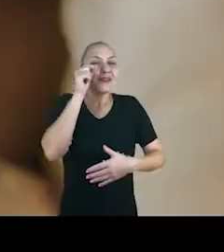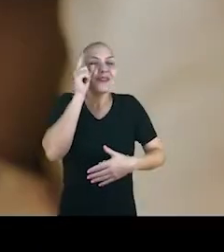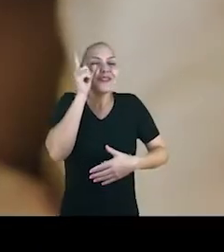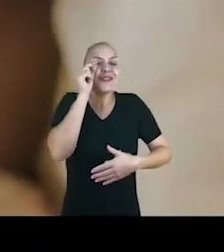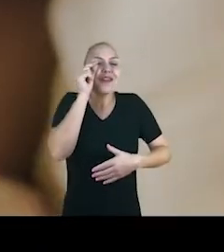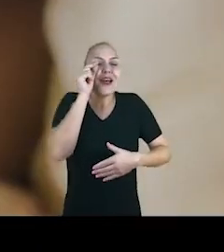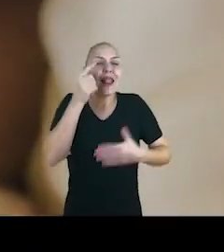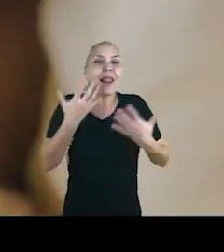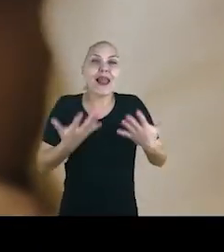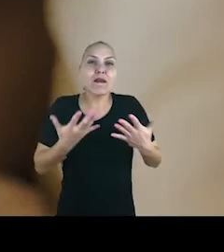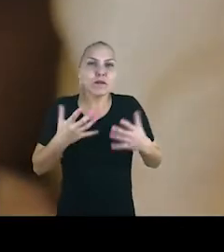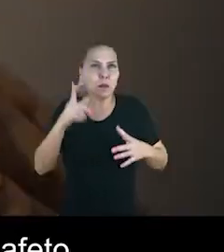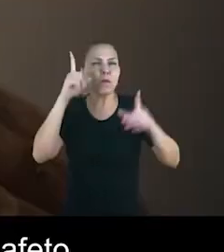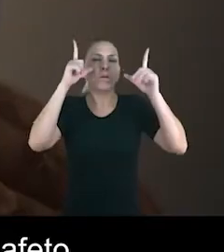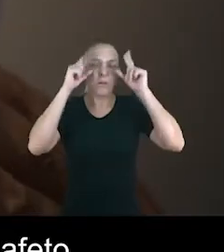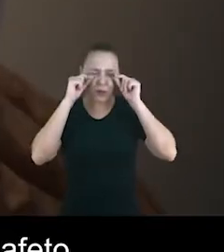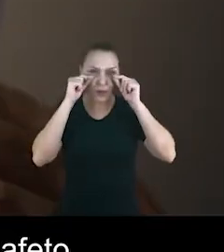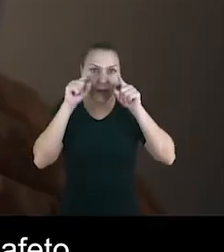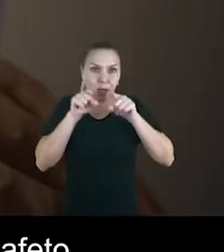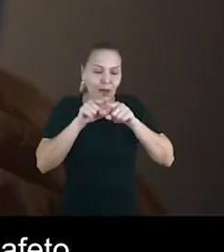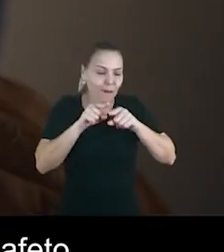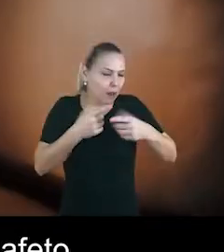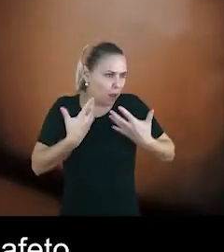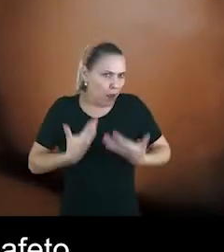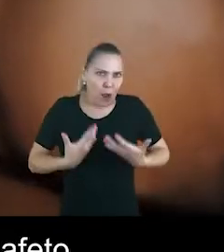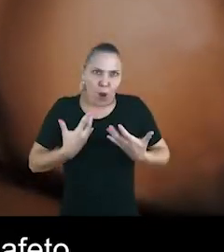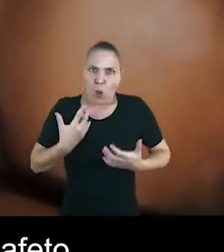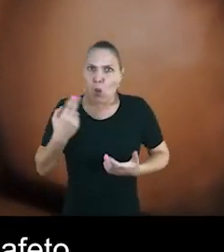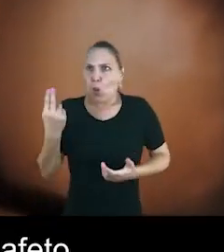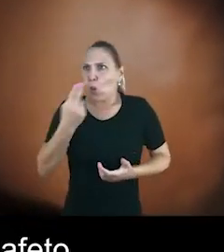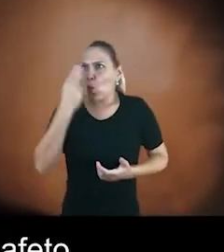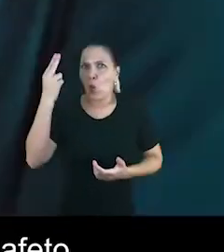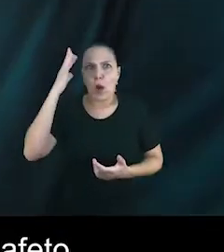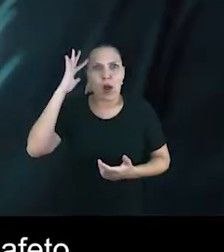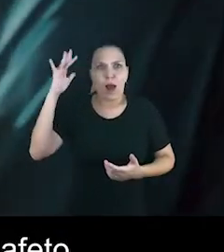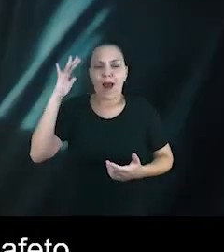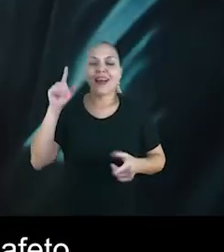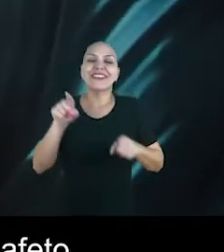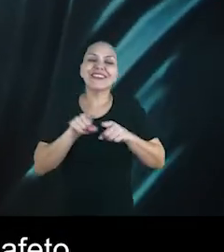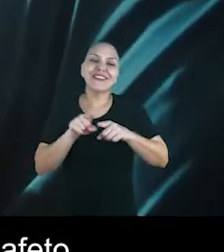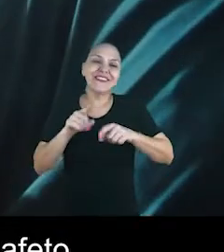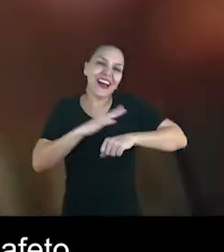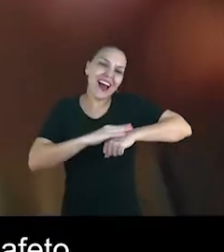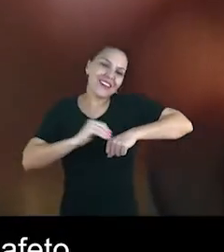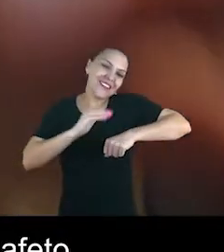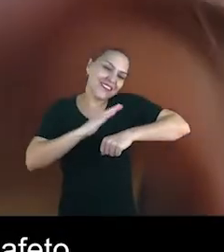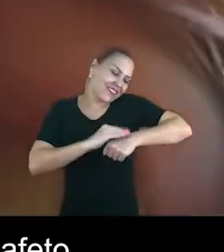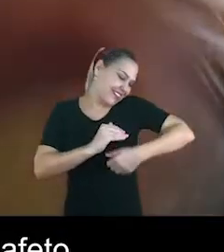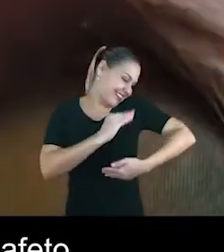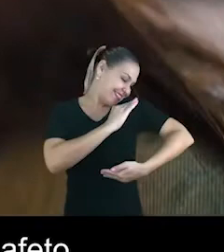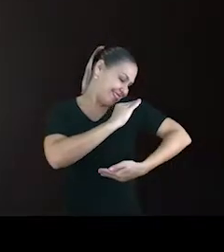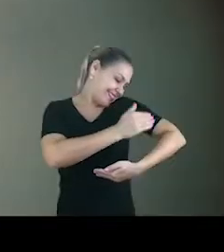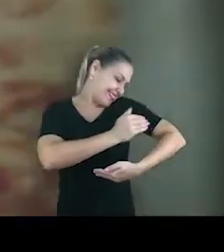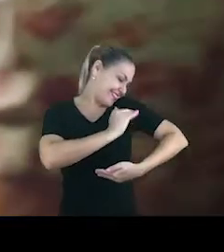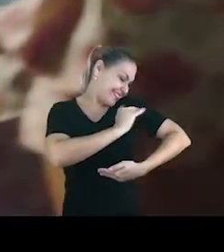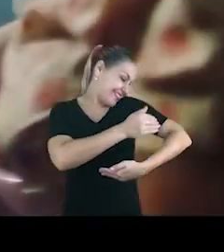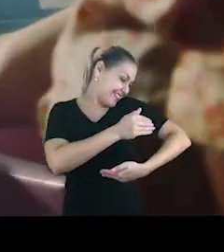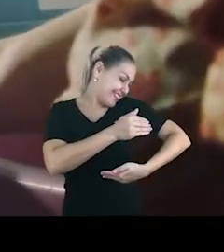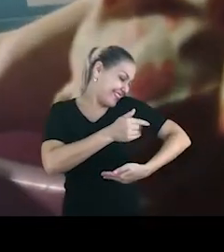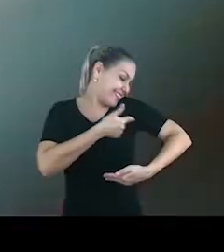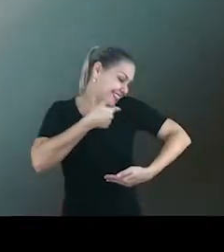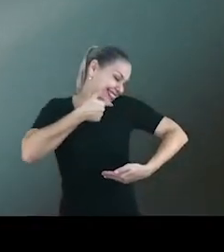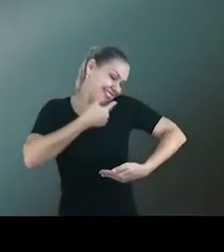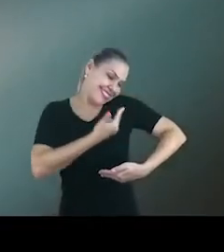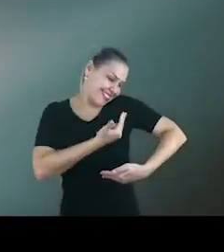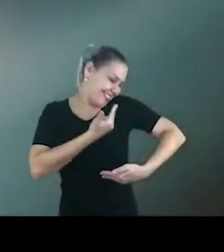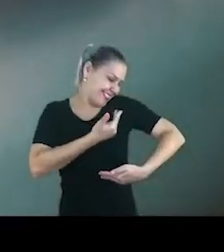leve, pálpebras pesadas. É descobrir um novo nível de cansaço, mas também de afeto. É